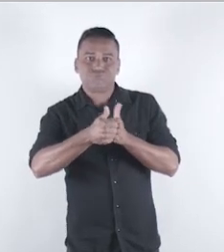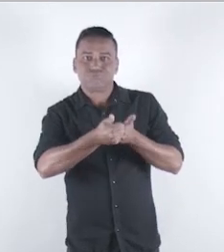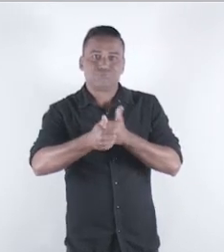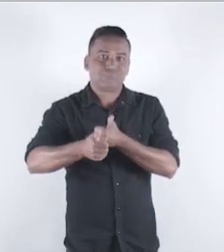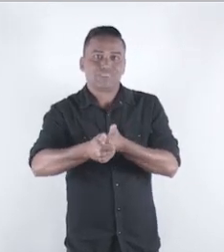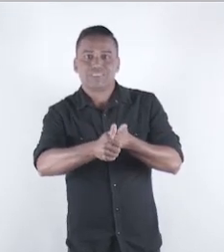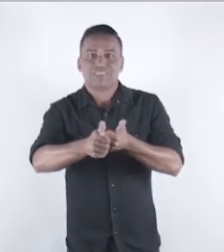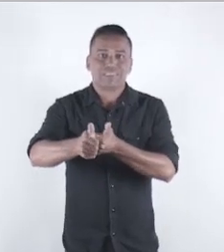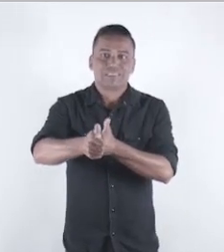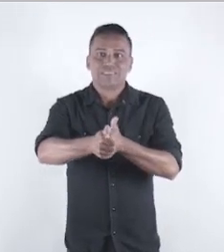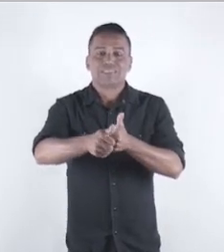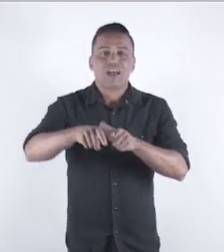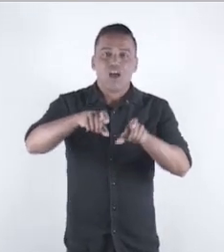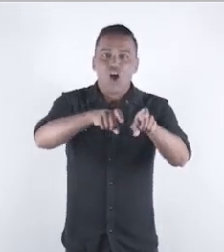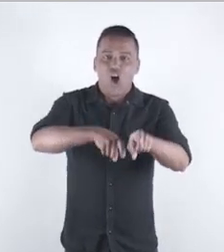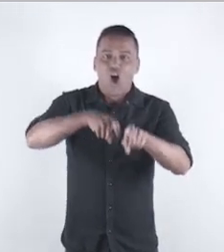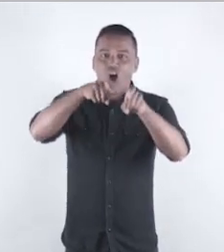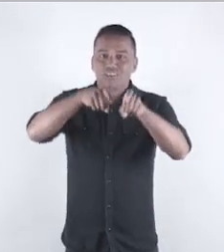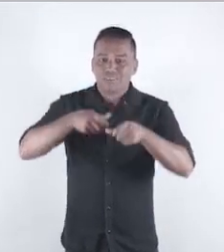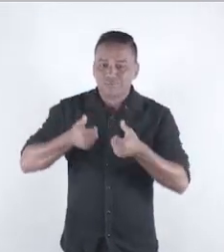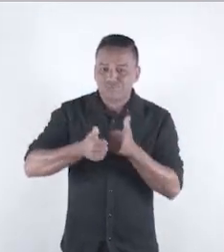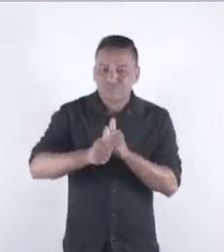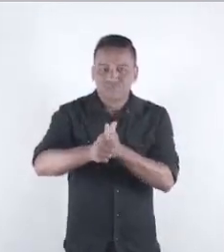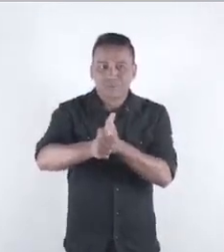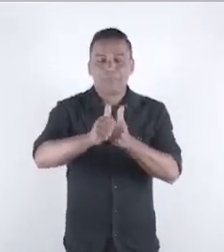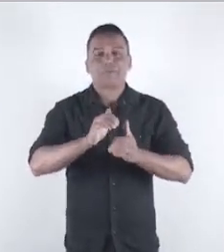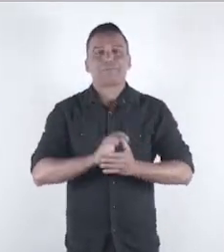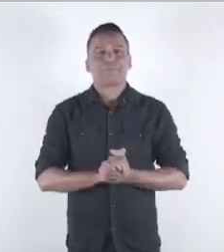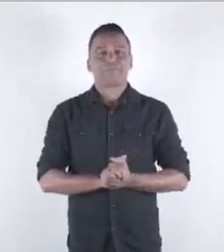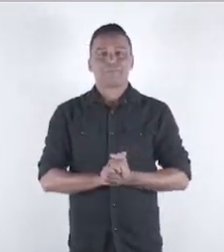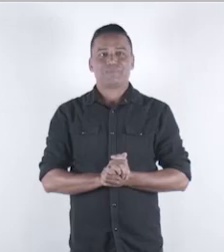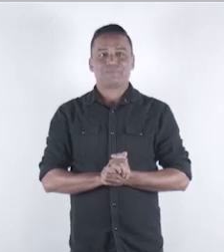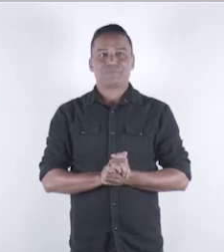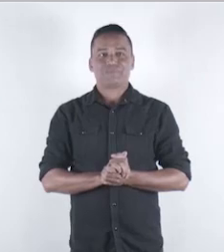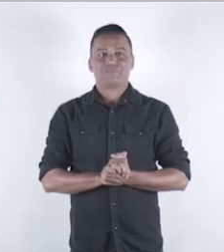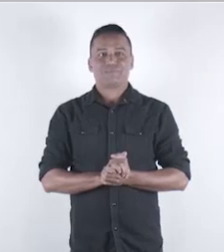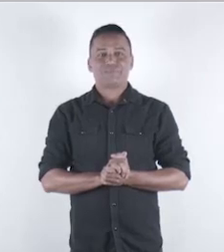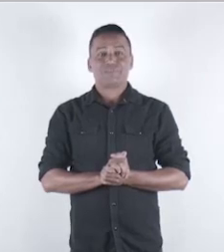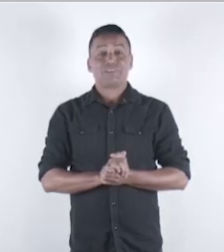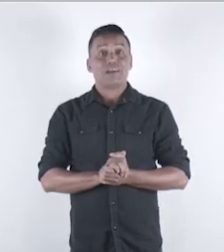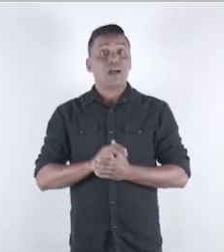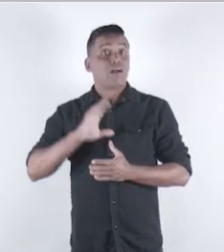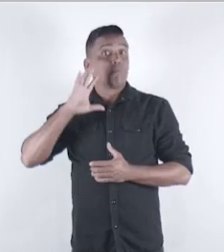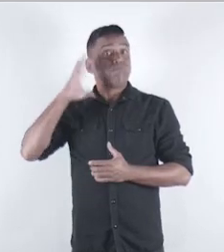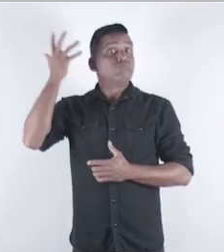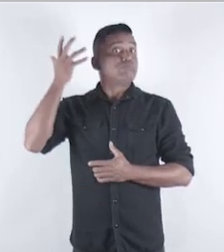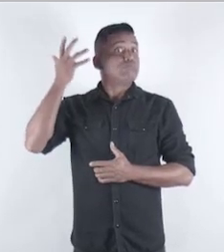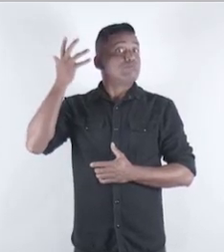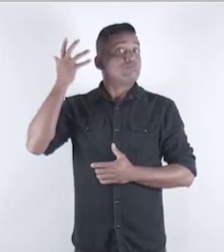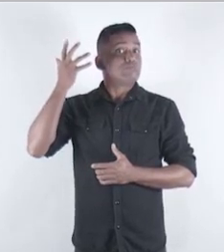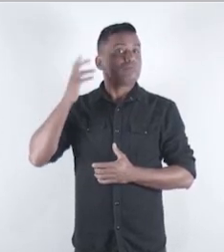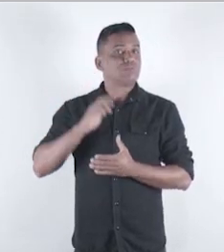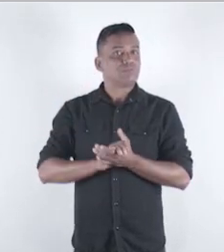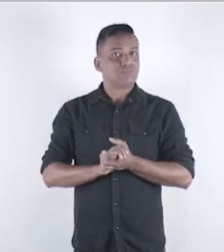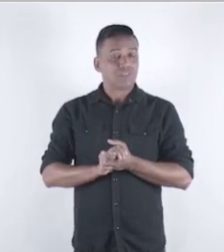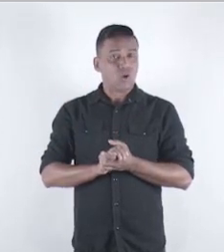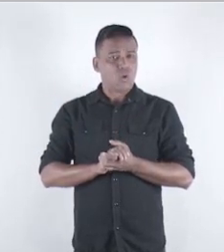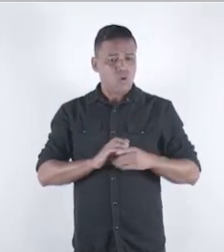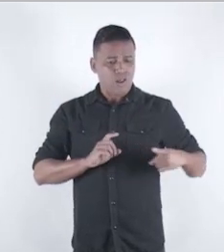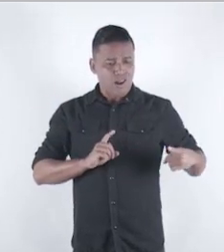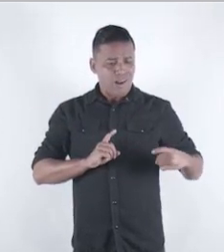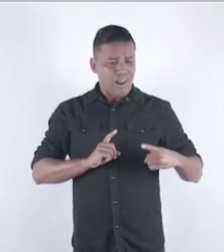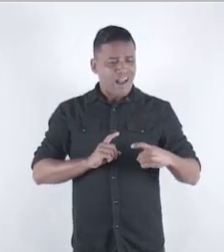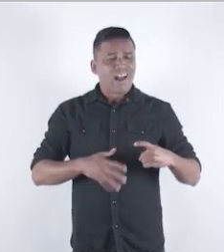roça. De repente, a lagarta sentiu